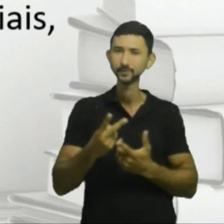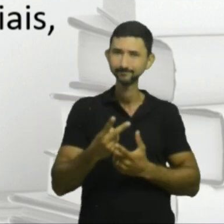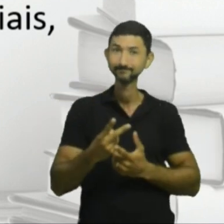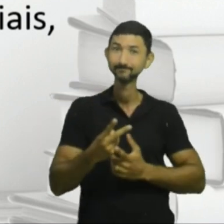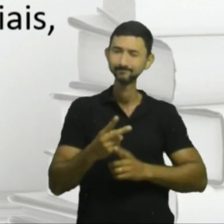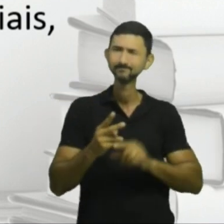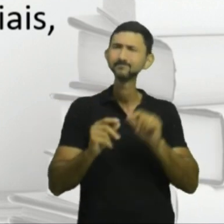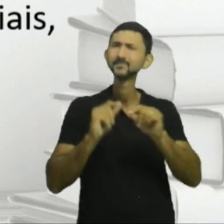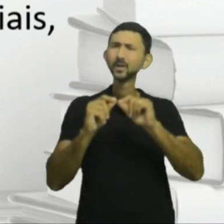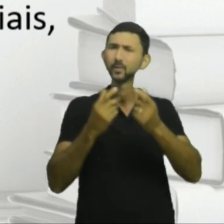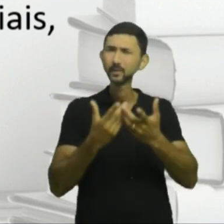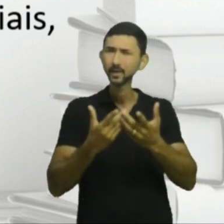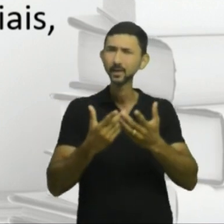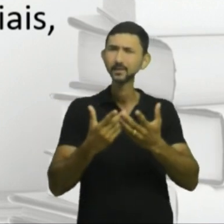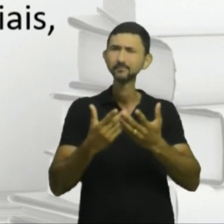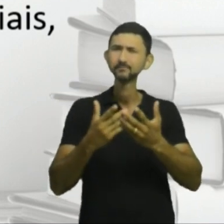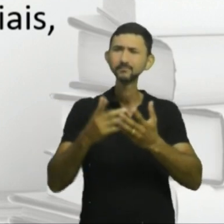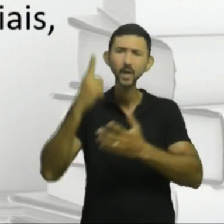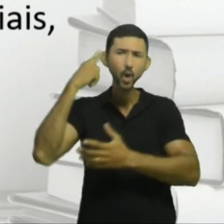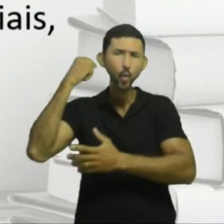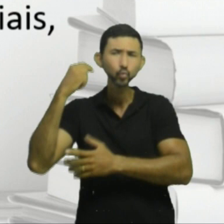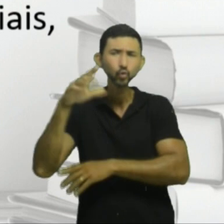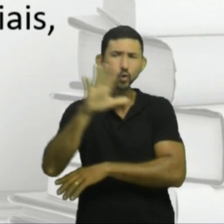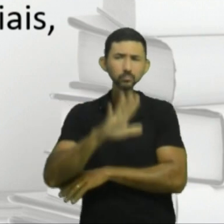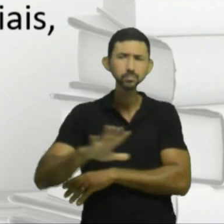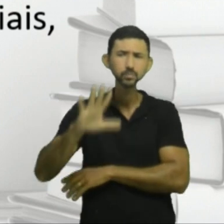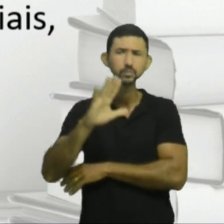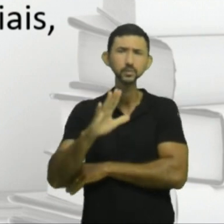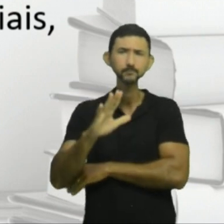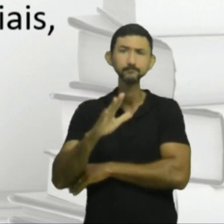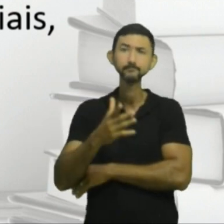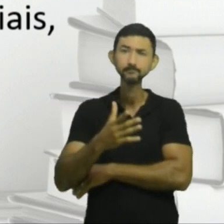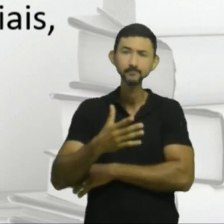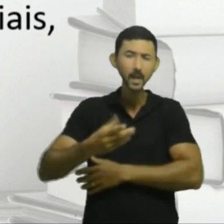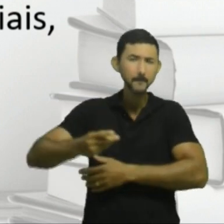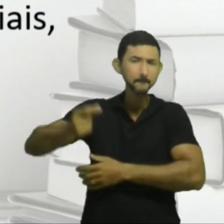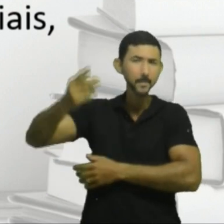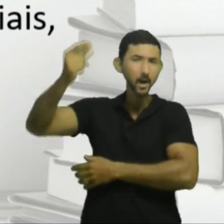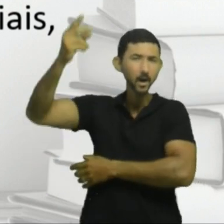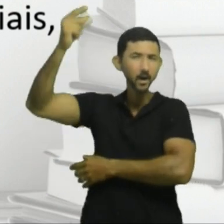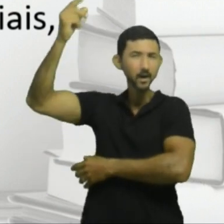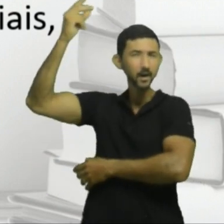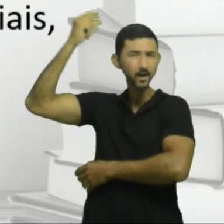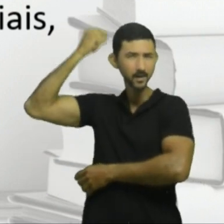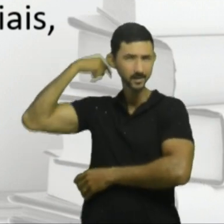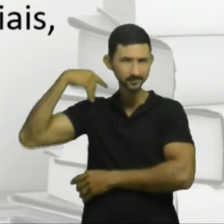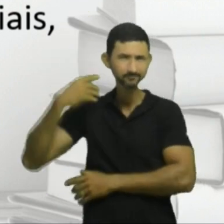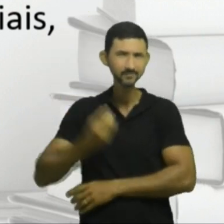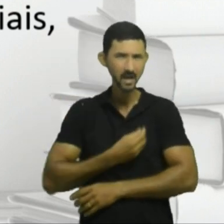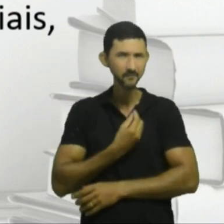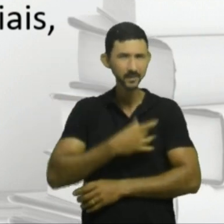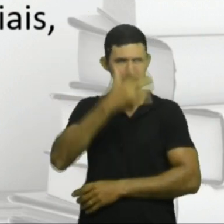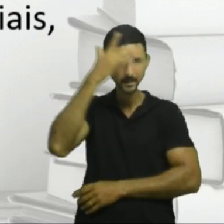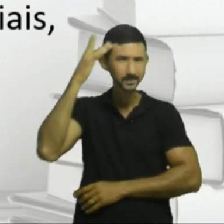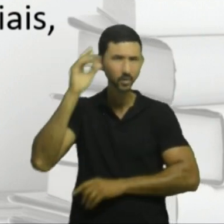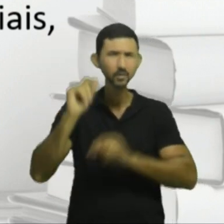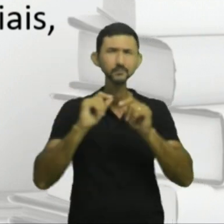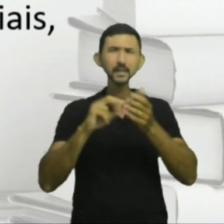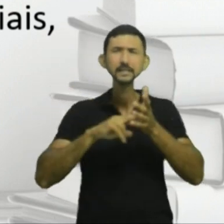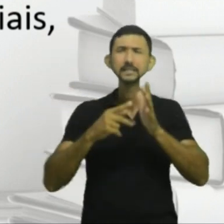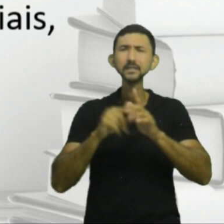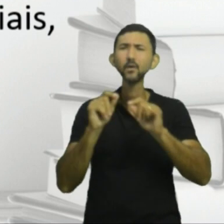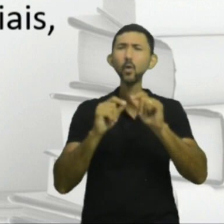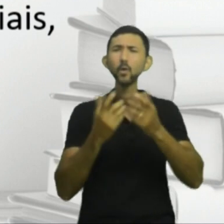Lembra? Sons que estão presentes desde o princípio da civilização humana, o que significa dizer que é